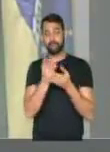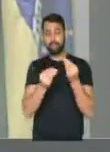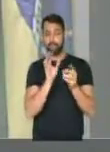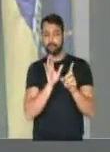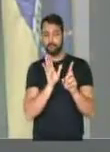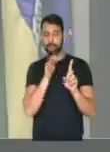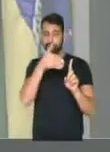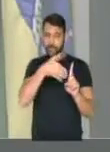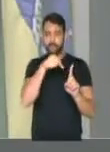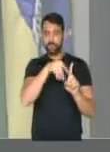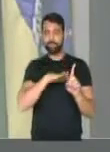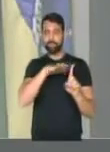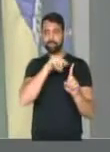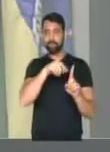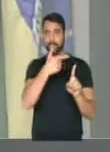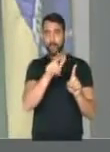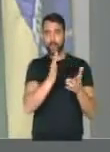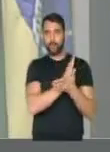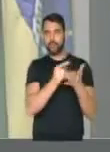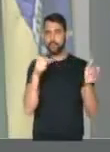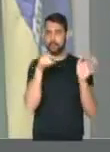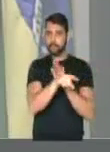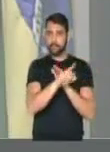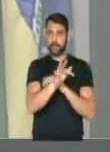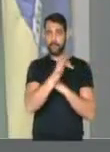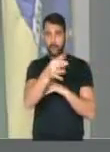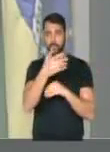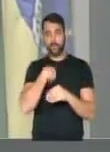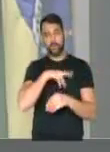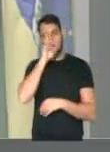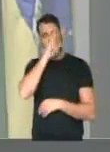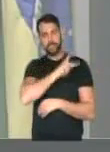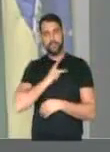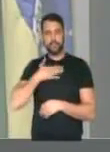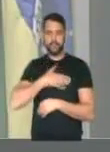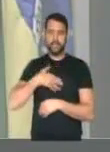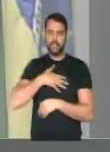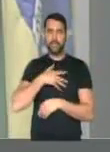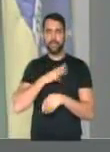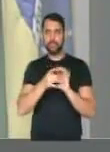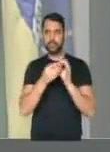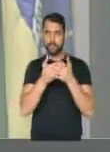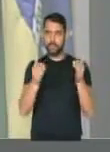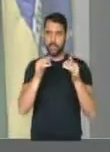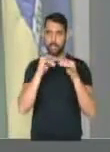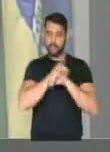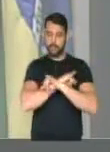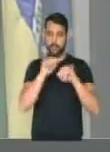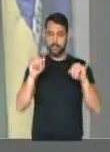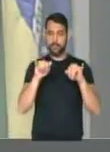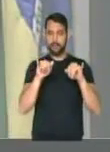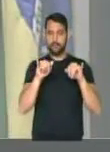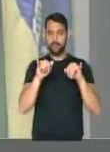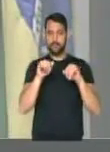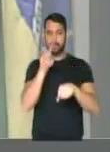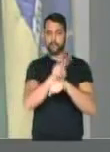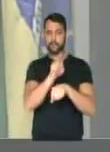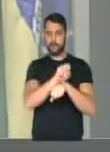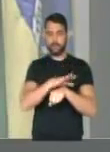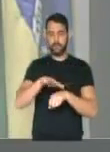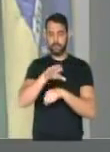alvo novamente de outros questionamentos. Então, senhor presidente, gostaria de deixar este registro em defesa